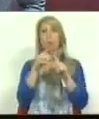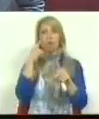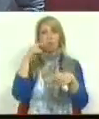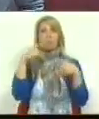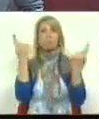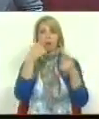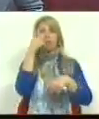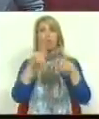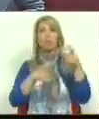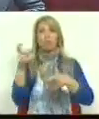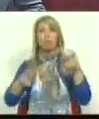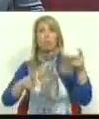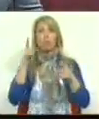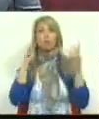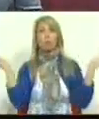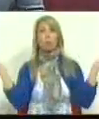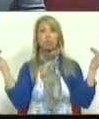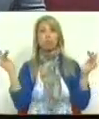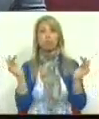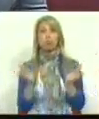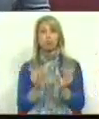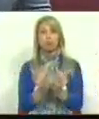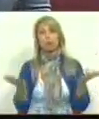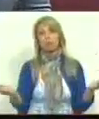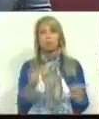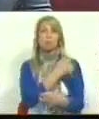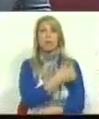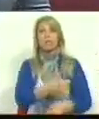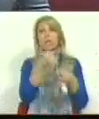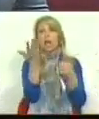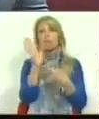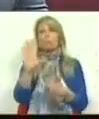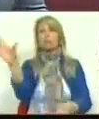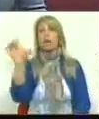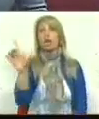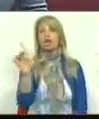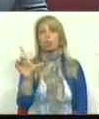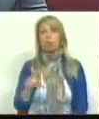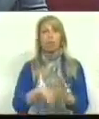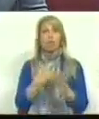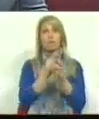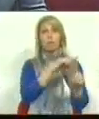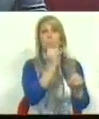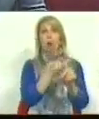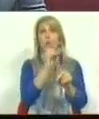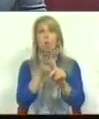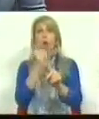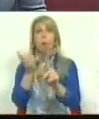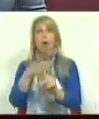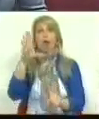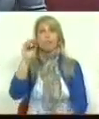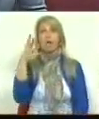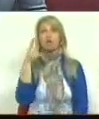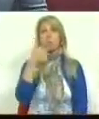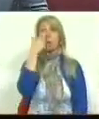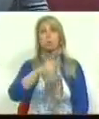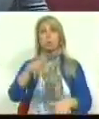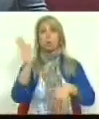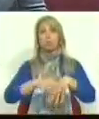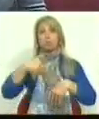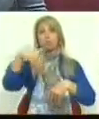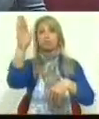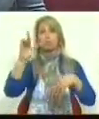cidades, e basta pensar no caso de Lisboa, cidade em que a cada ano se perdem 10 mil habitantes.